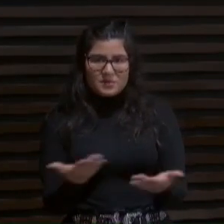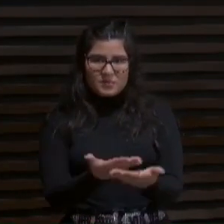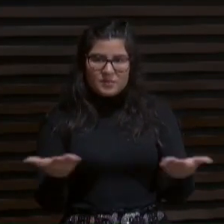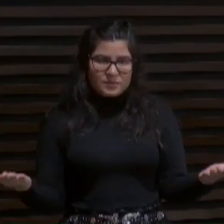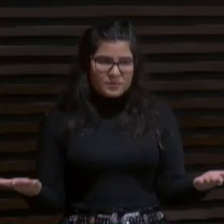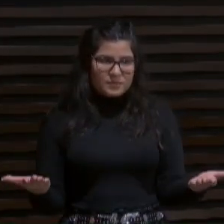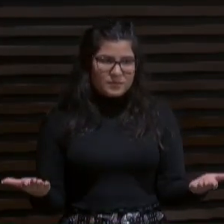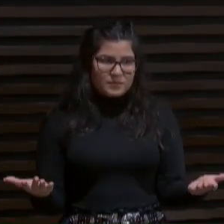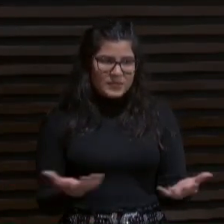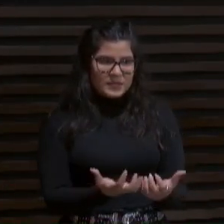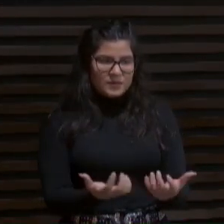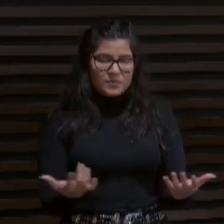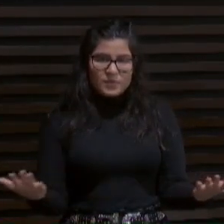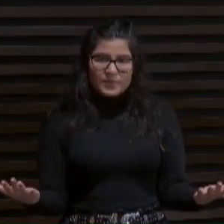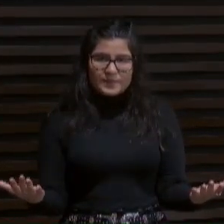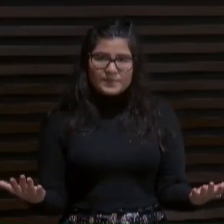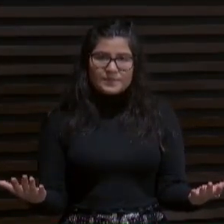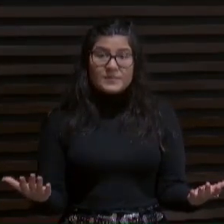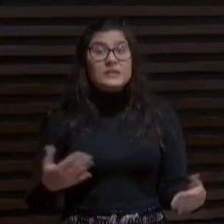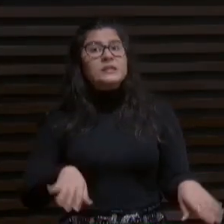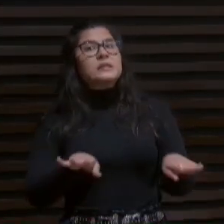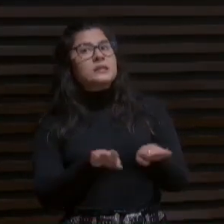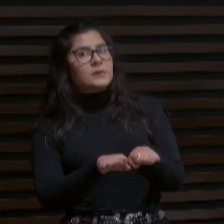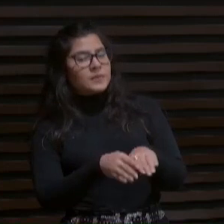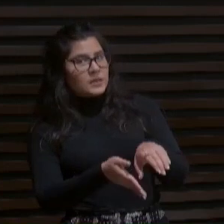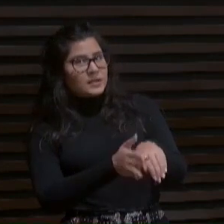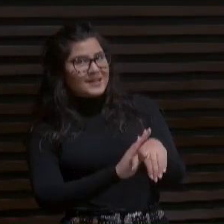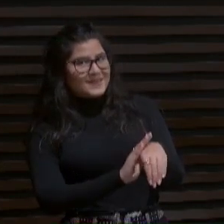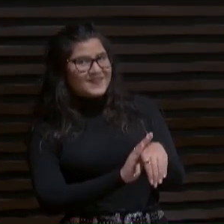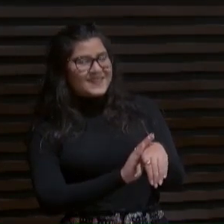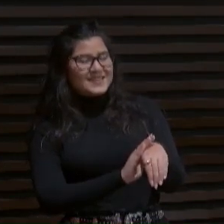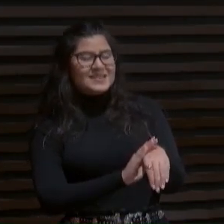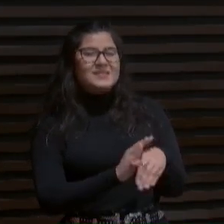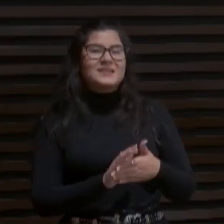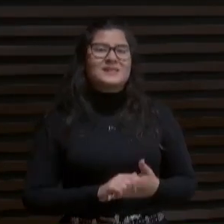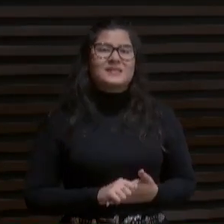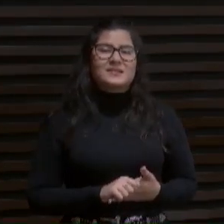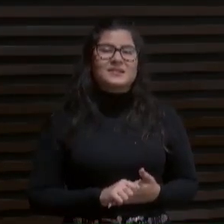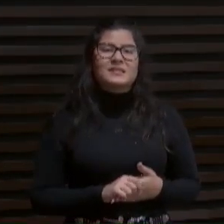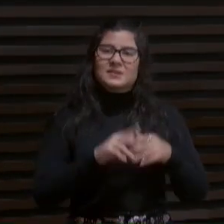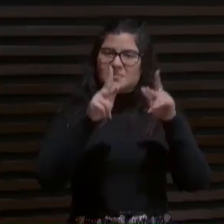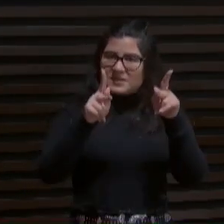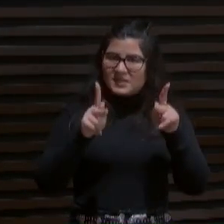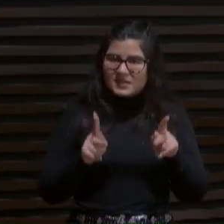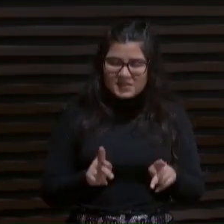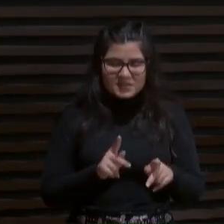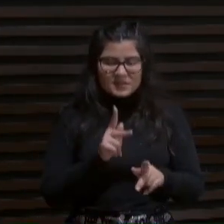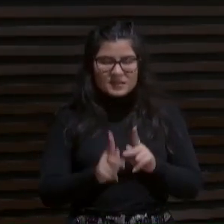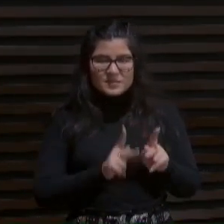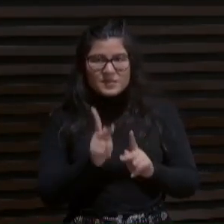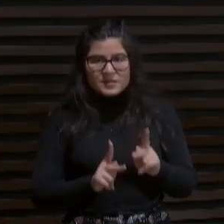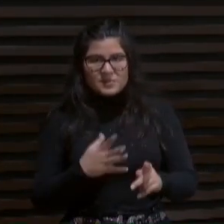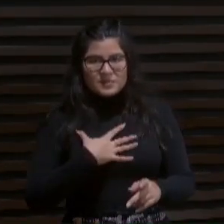pedido o campo. Eu lhe dou o campo e também a caverna que nele está. Na presença dos filhos do meu povo eu lhe